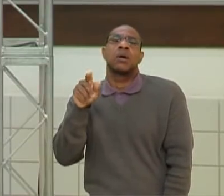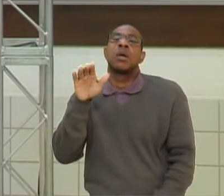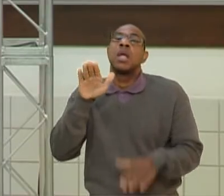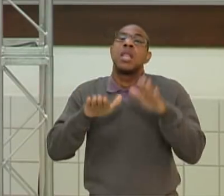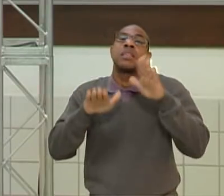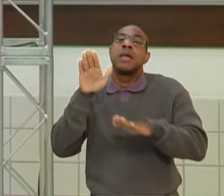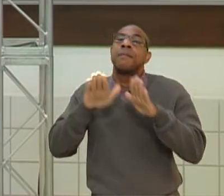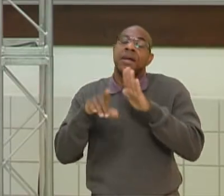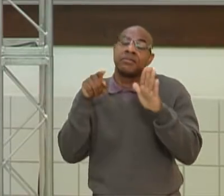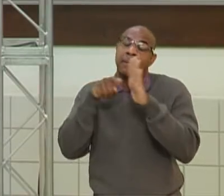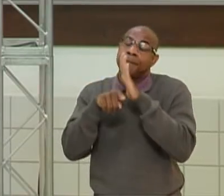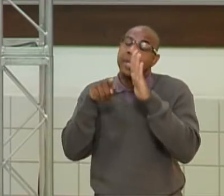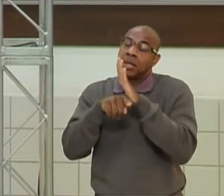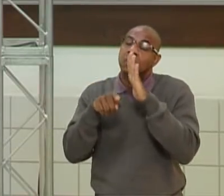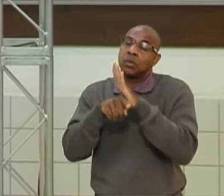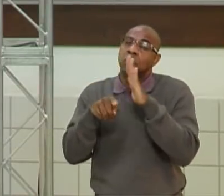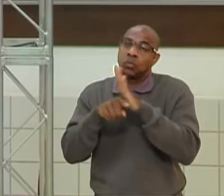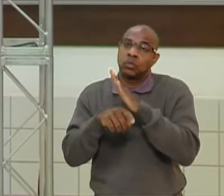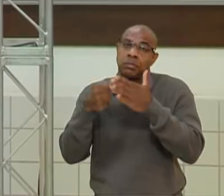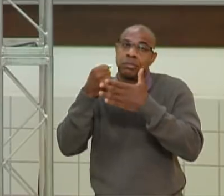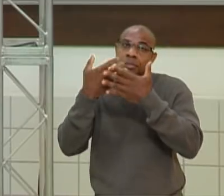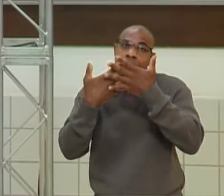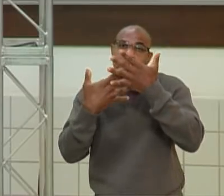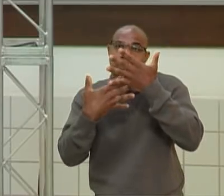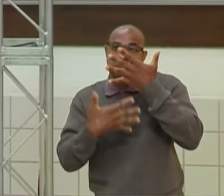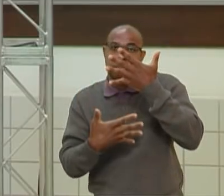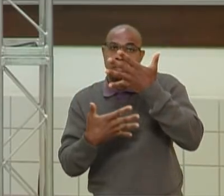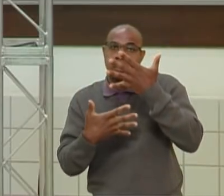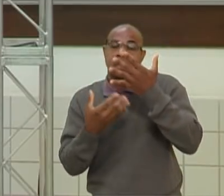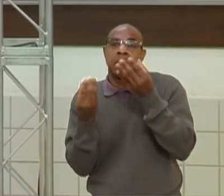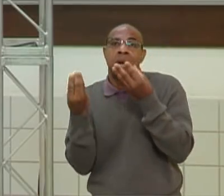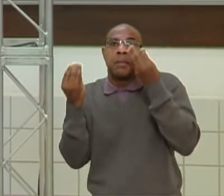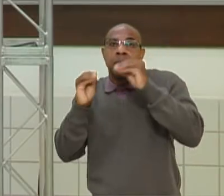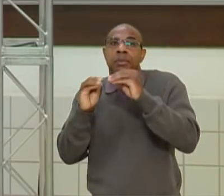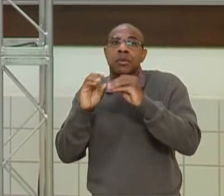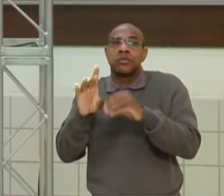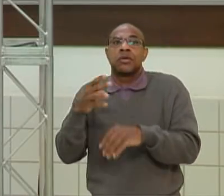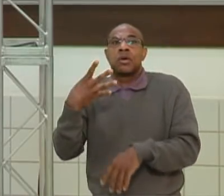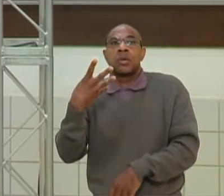tiver a pergunta. Em alguns casos, pode deixar só em graus, em outros, a gente tem que